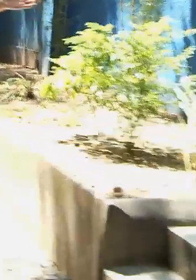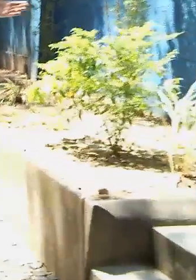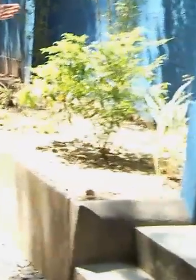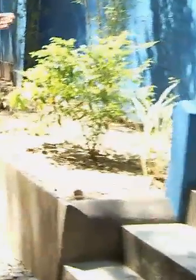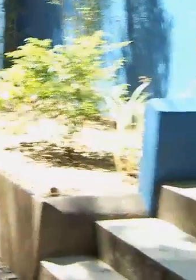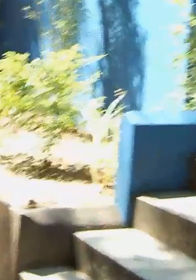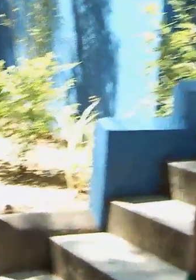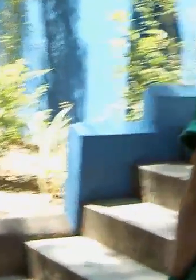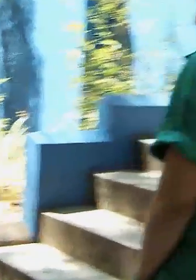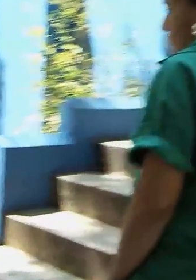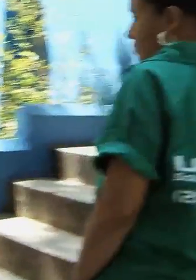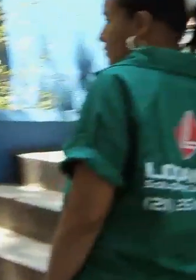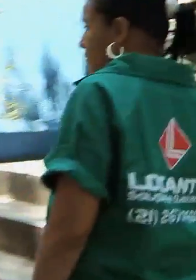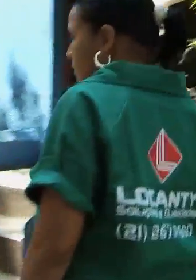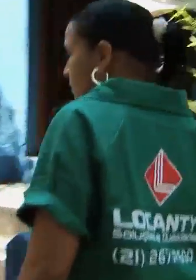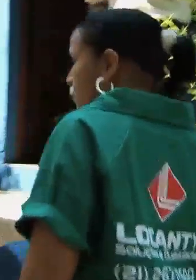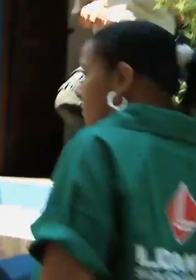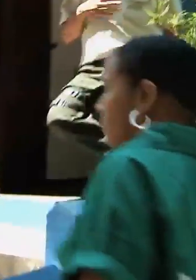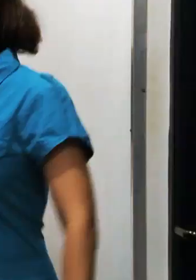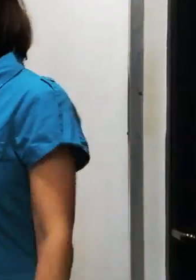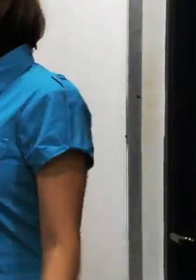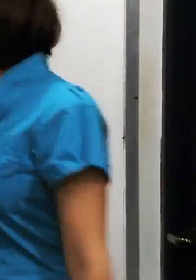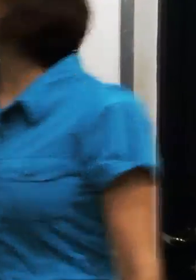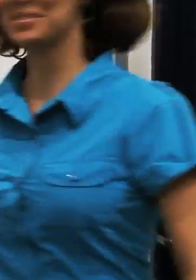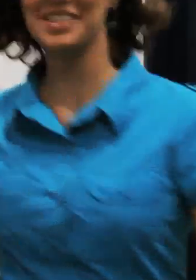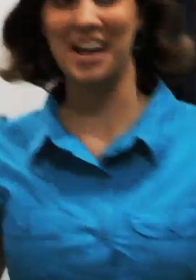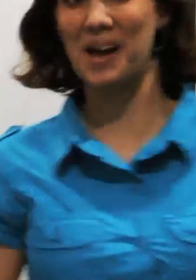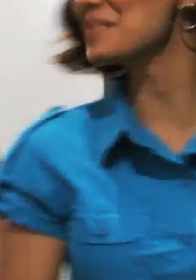Aqui? Pode ir ali na frente. Então vamos.